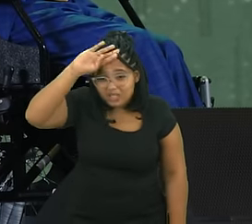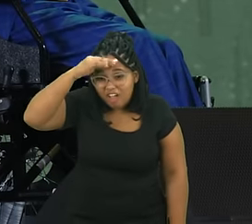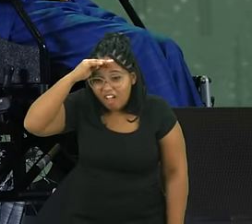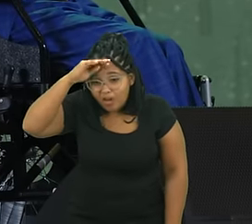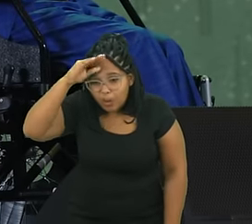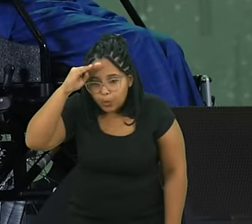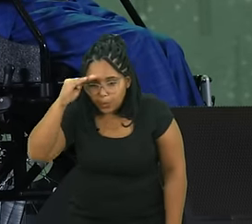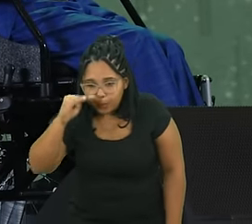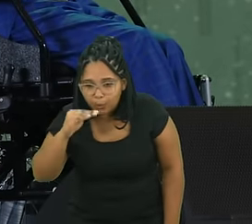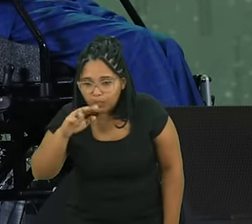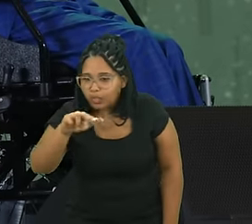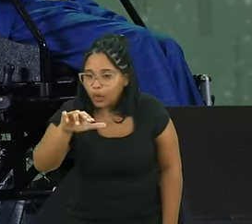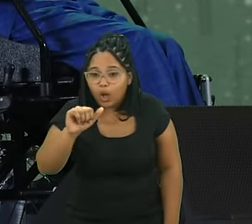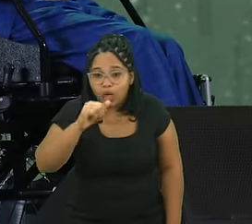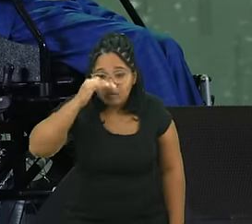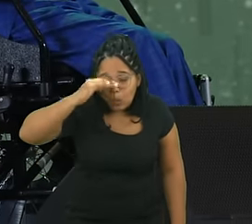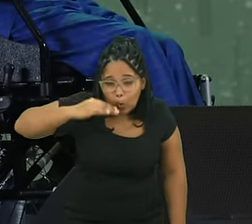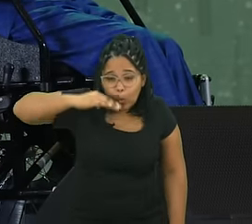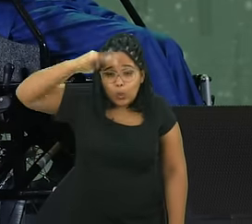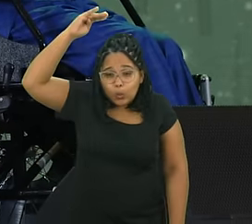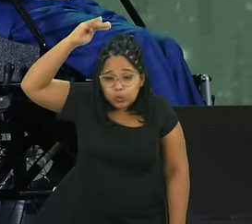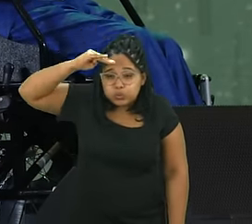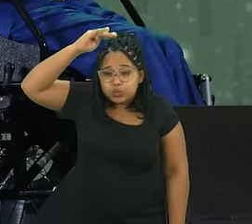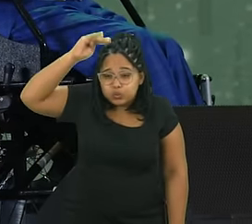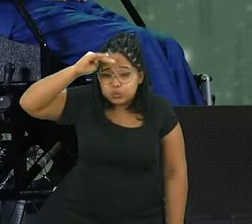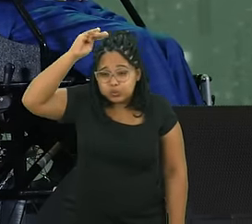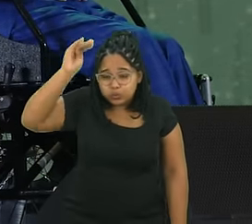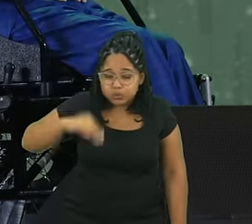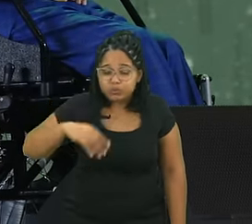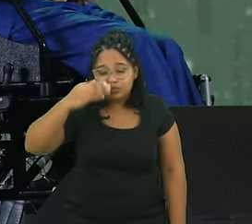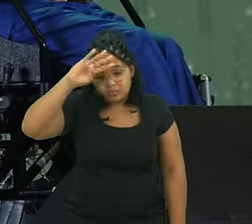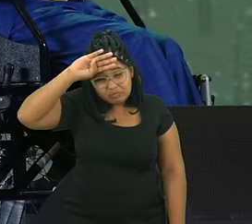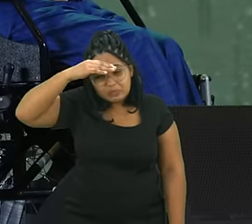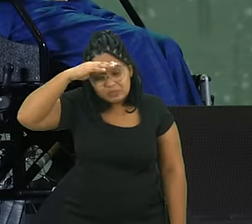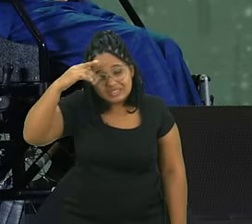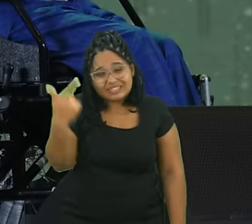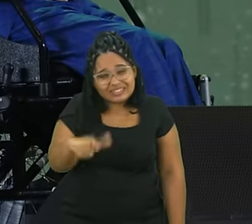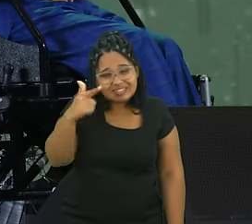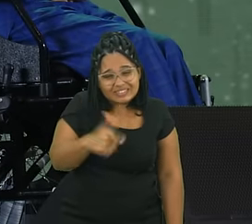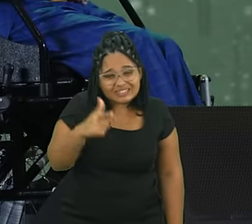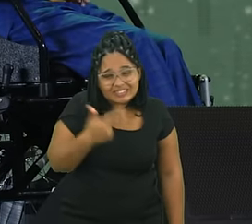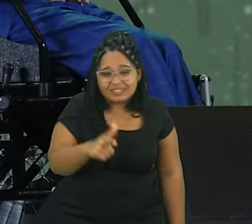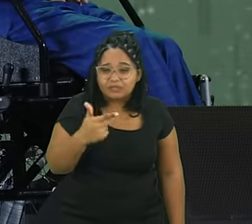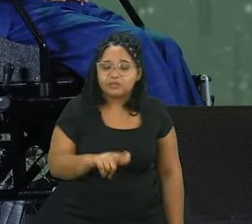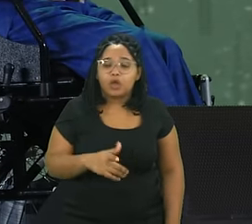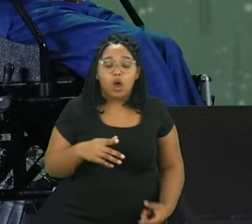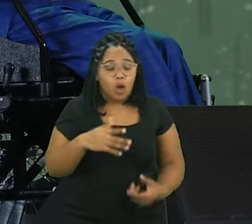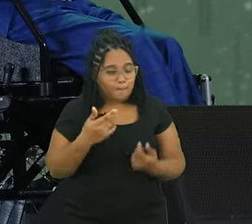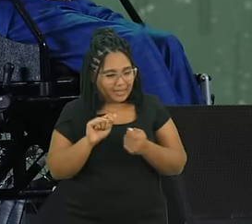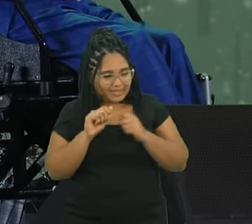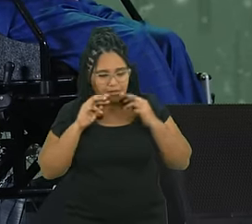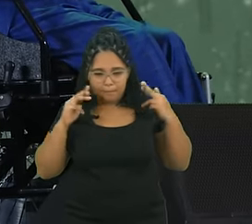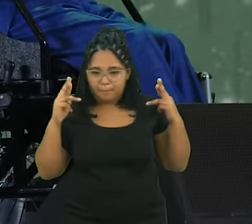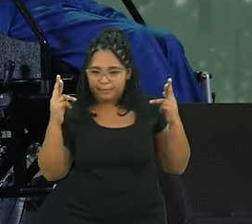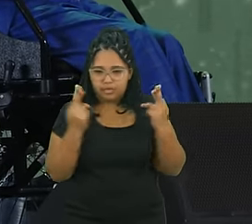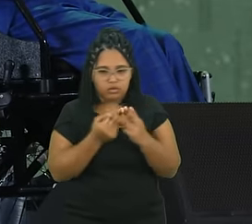O médico chama a mim, chama meus filhos e fala: nós precisamos fazer uma reunião com a família,